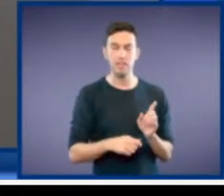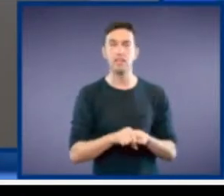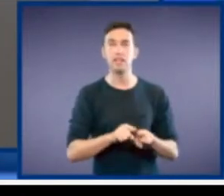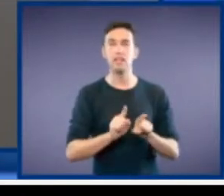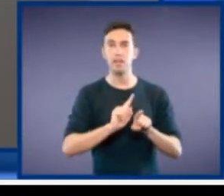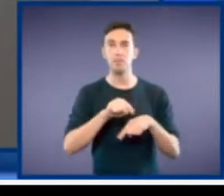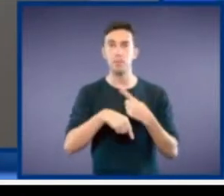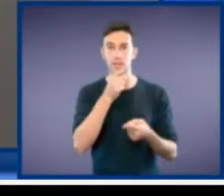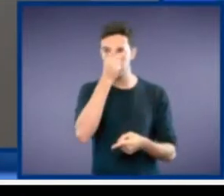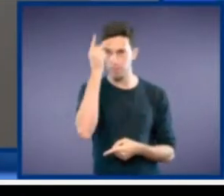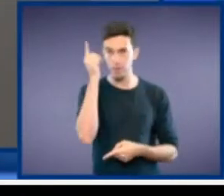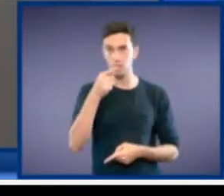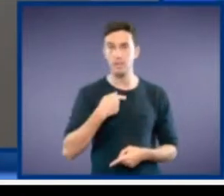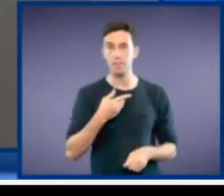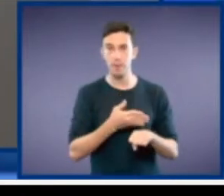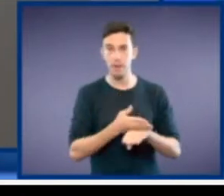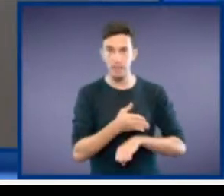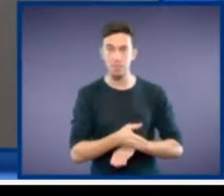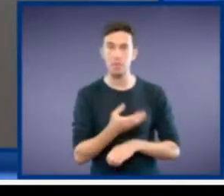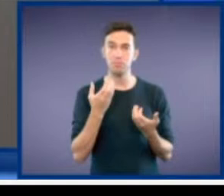interessados presentes.